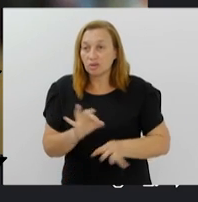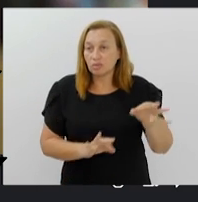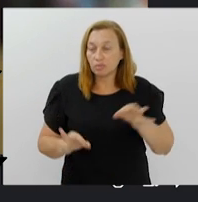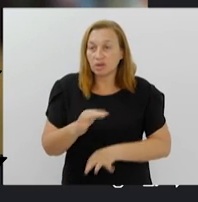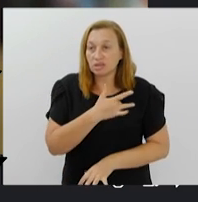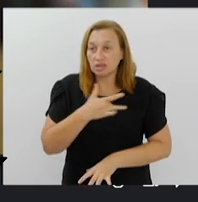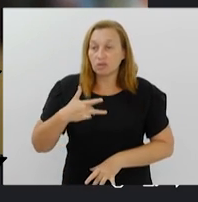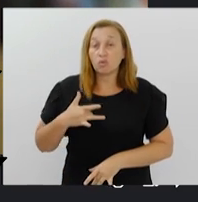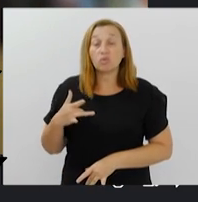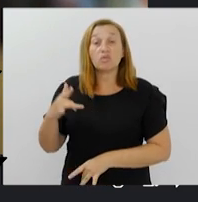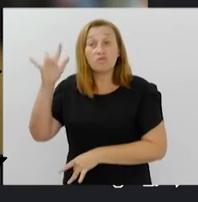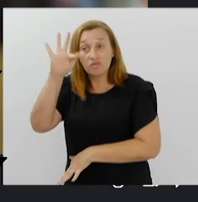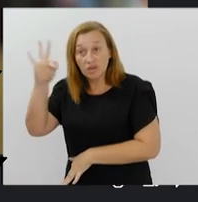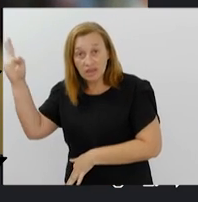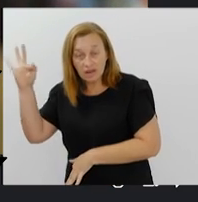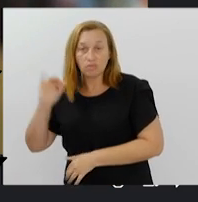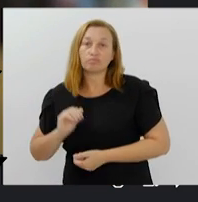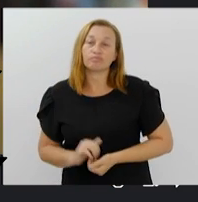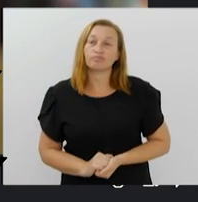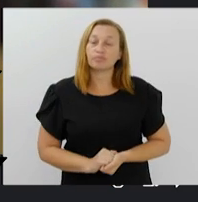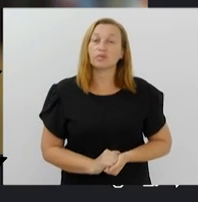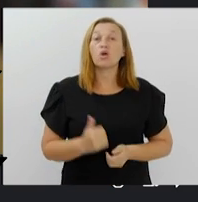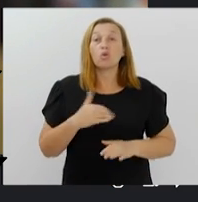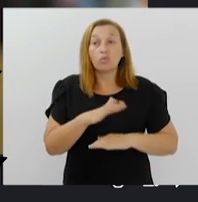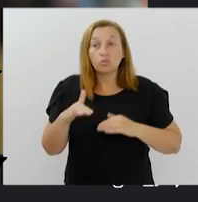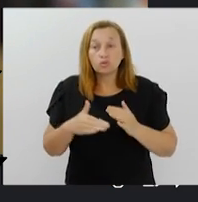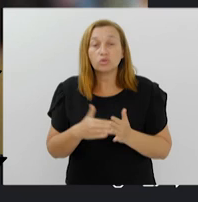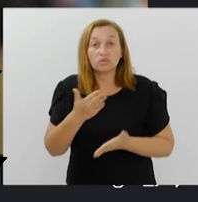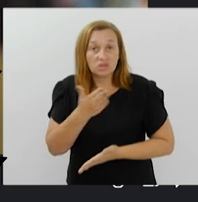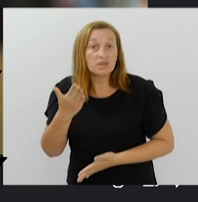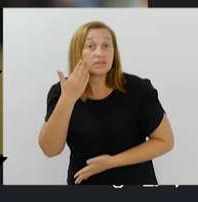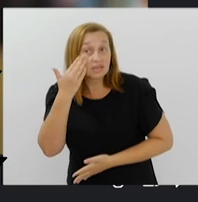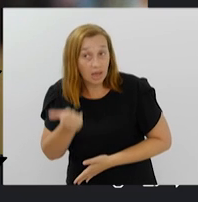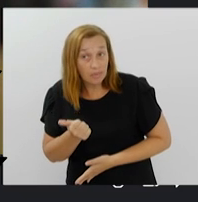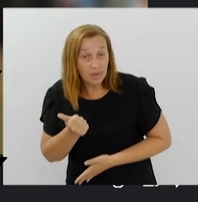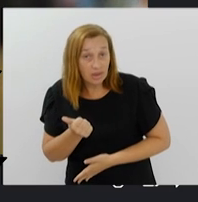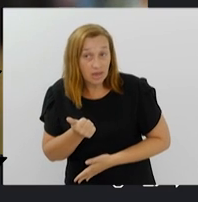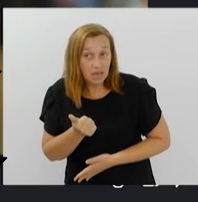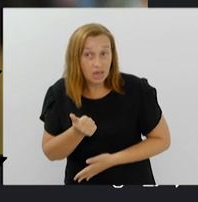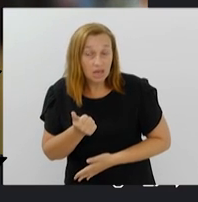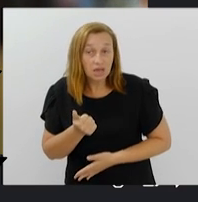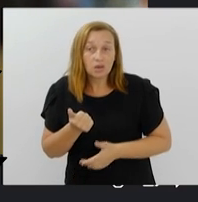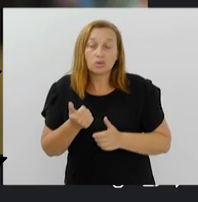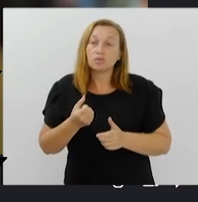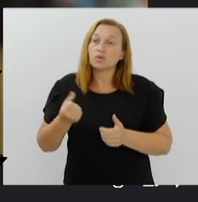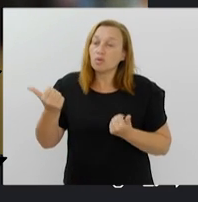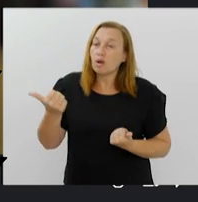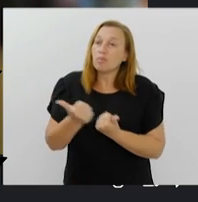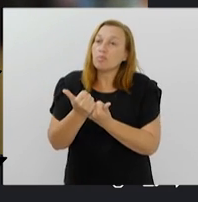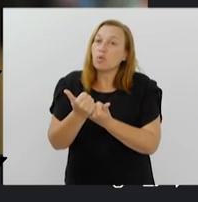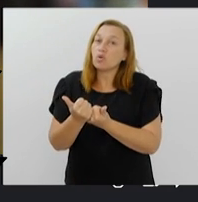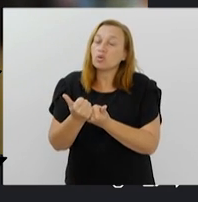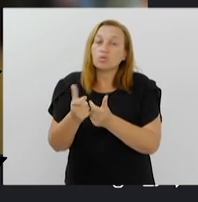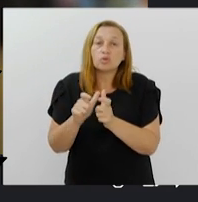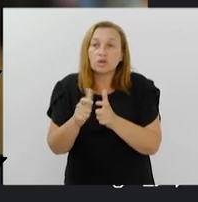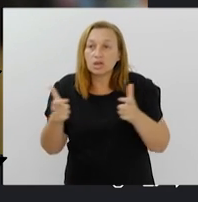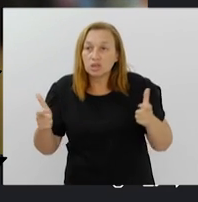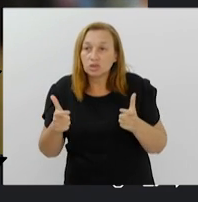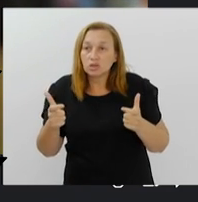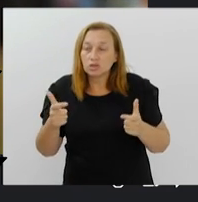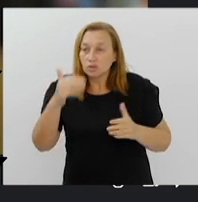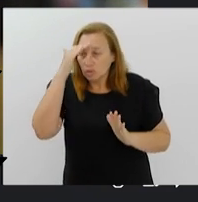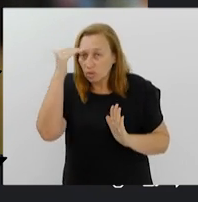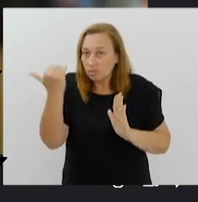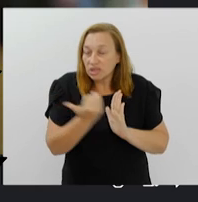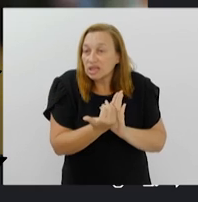âmbito Federal né é uma CPI que como todos aqui devem saber tem amplo amplo apoio Popular cumpre todos